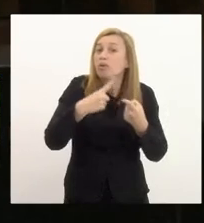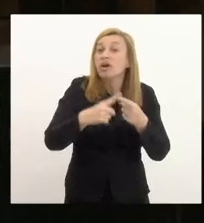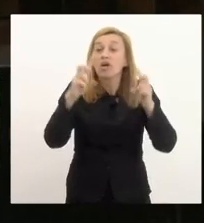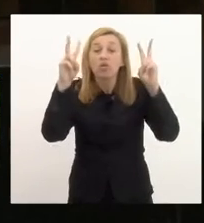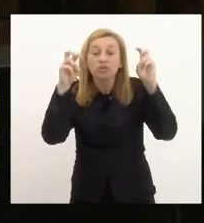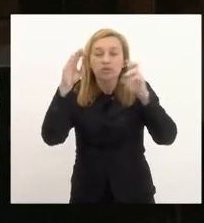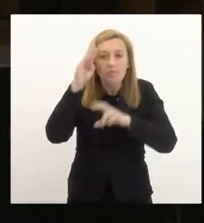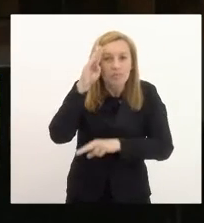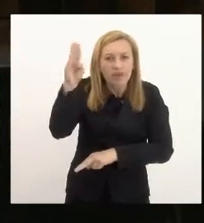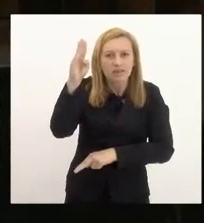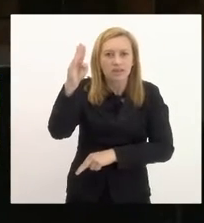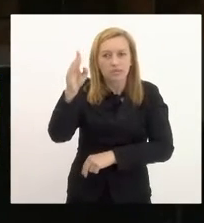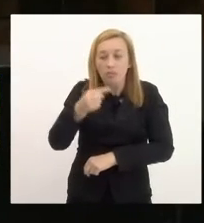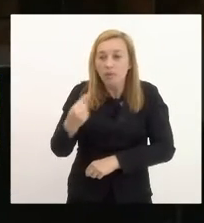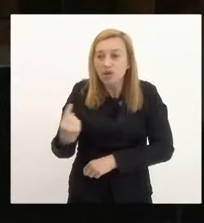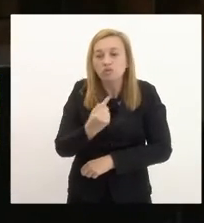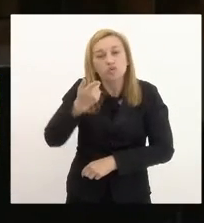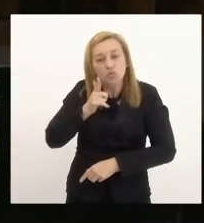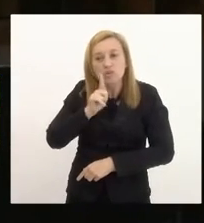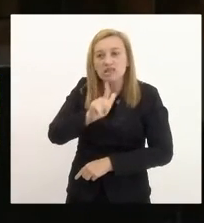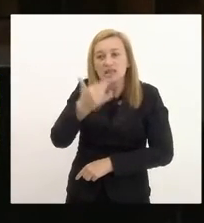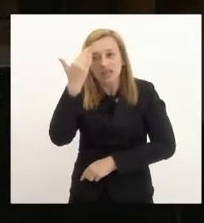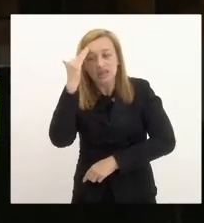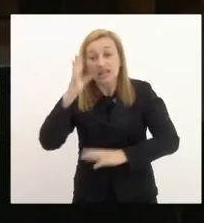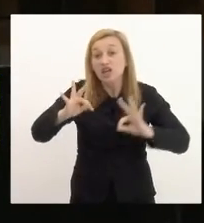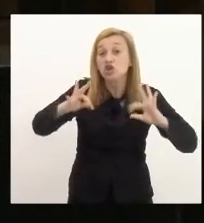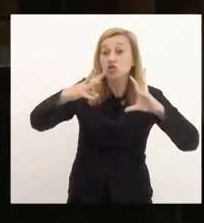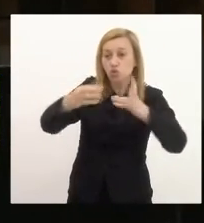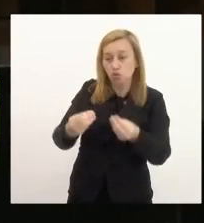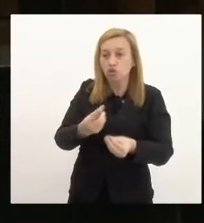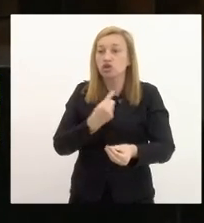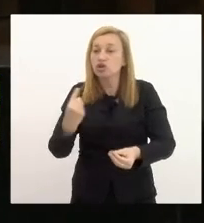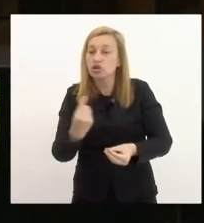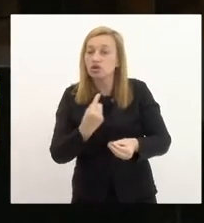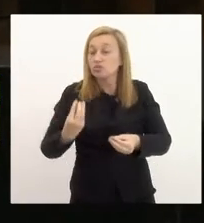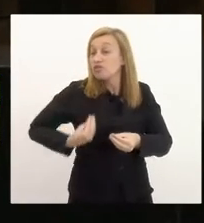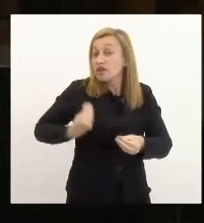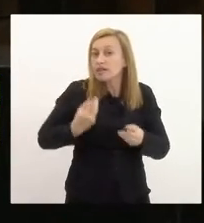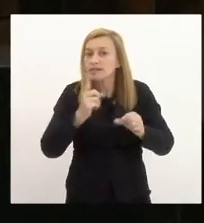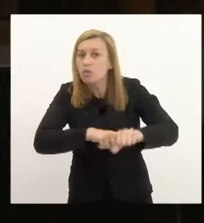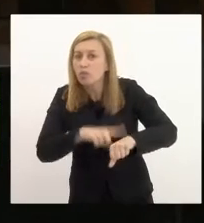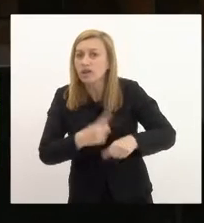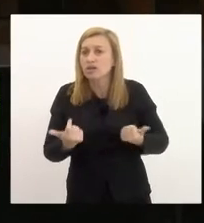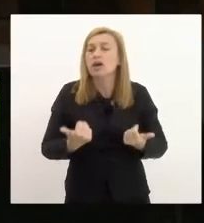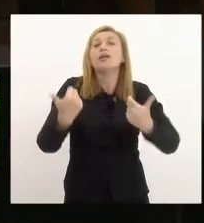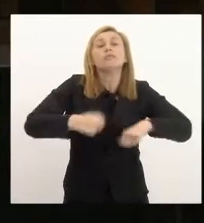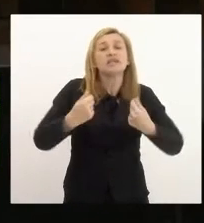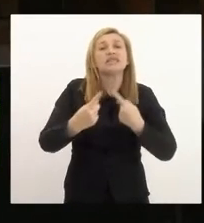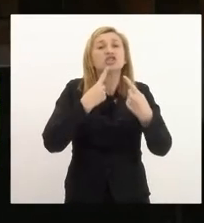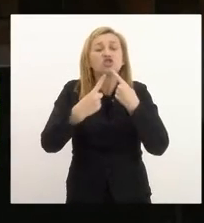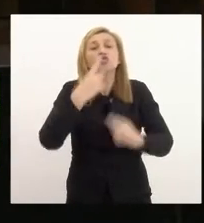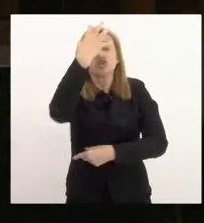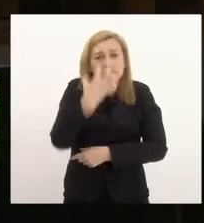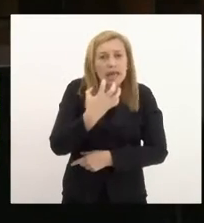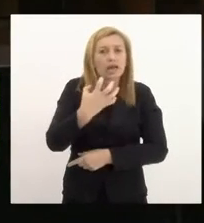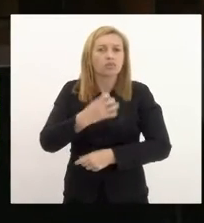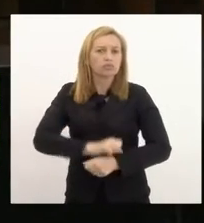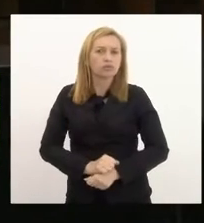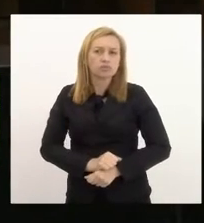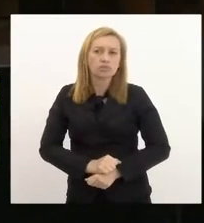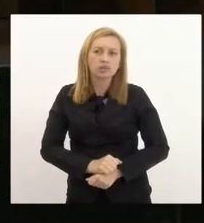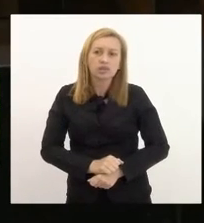esse é um tema central para a gente conseguir compreender tudo que estamos passando nesse momento tem que discutir com seriedade